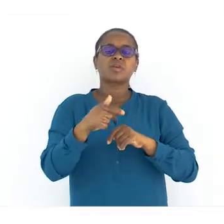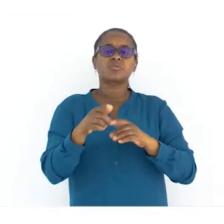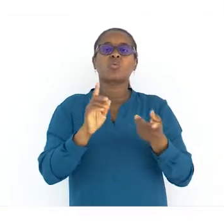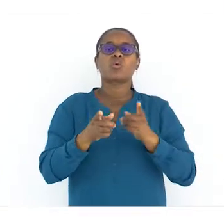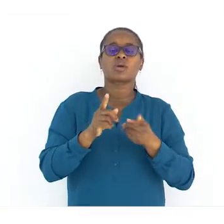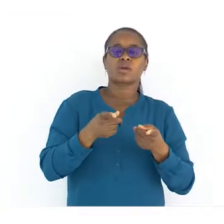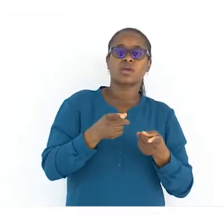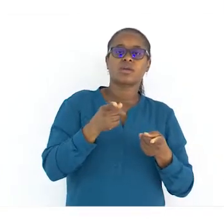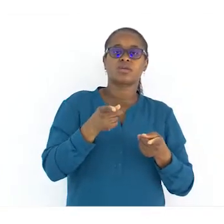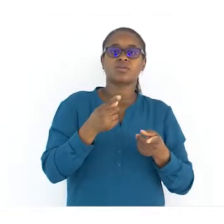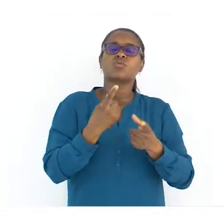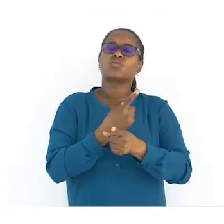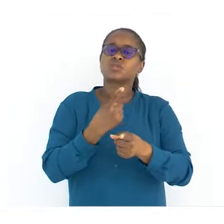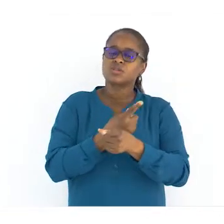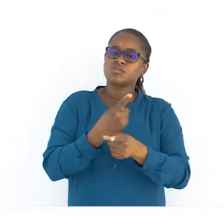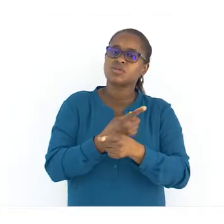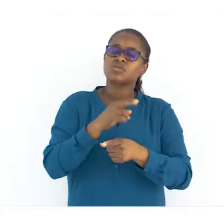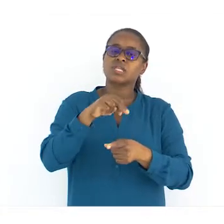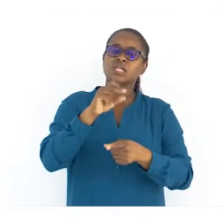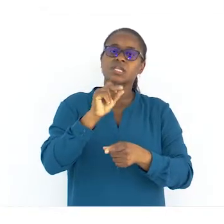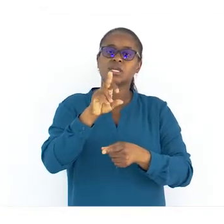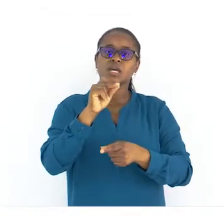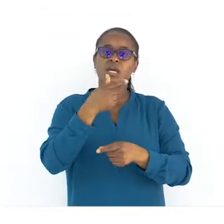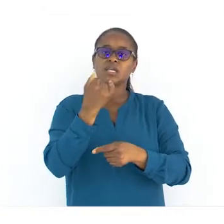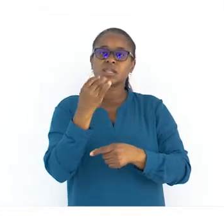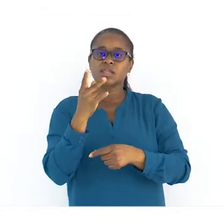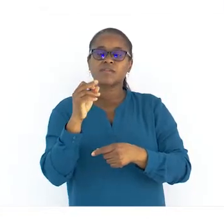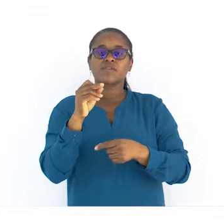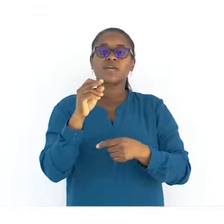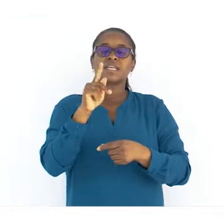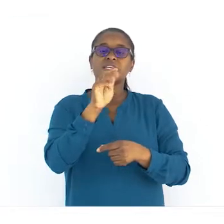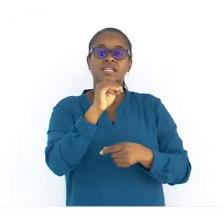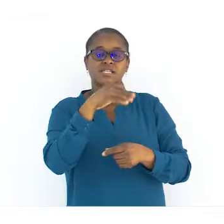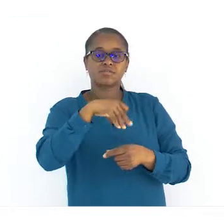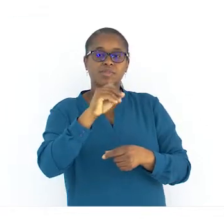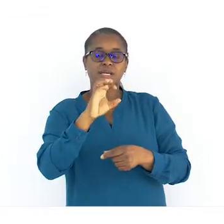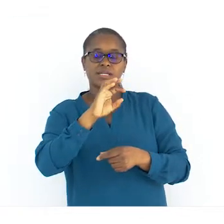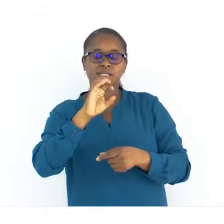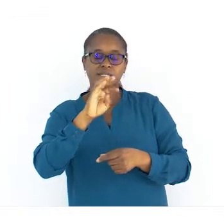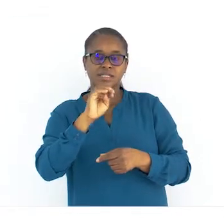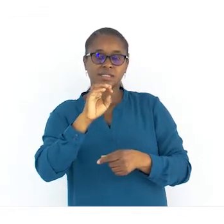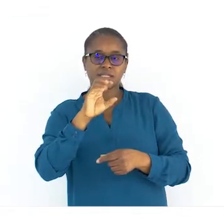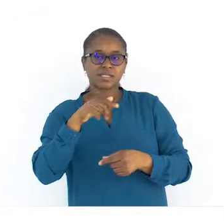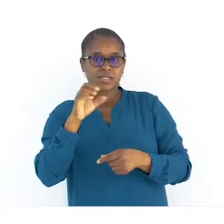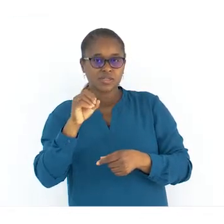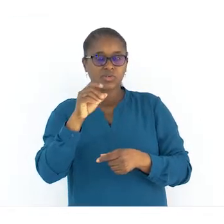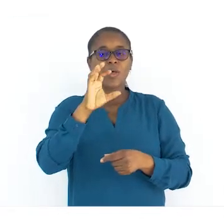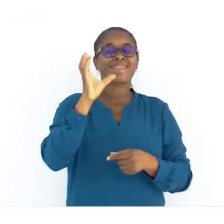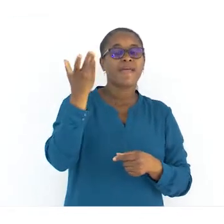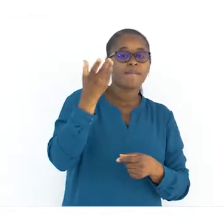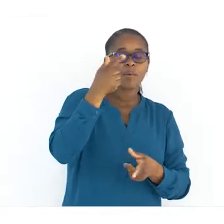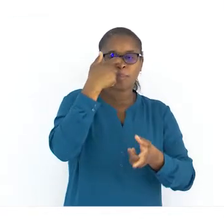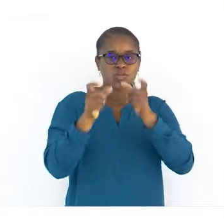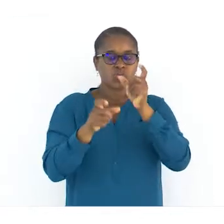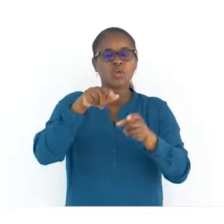de... Temos aqui os elementos da narrativa. O espaço, o tempo, personagens e outros elementos